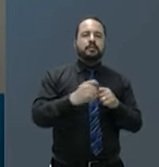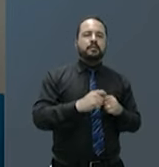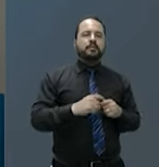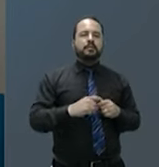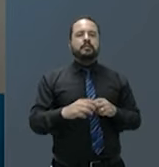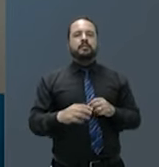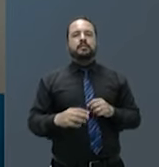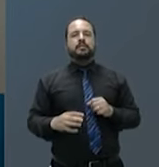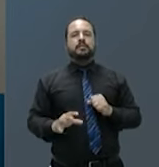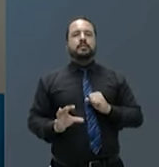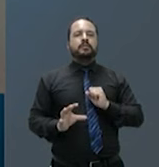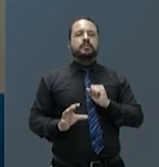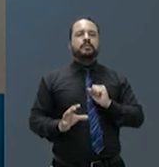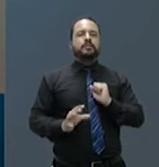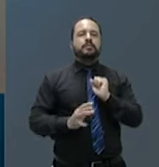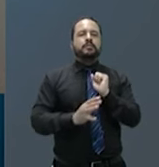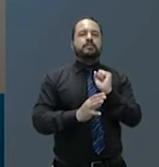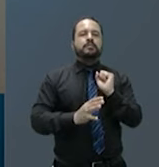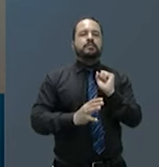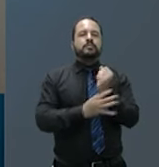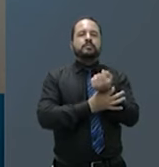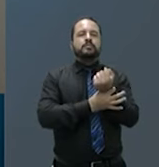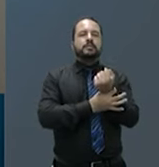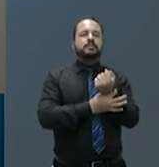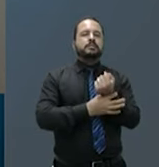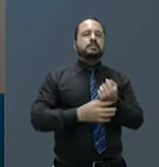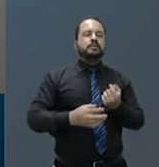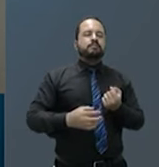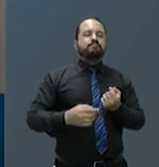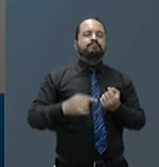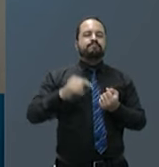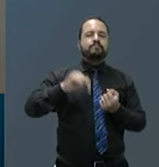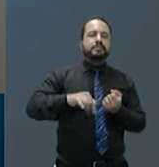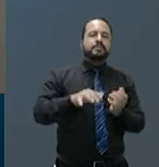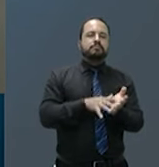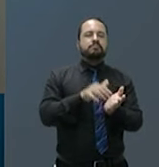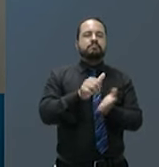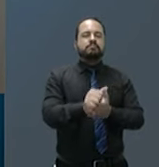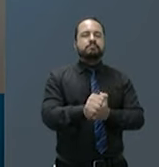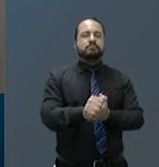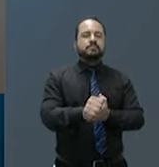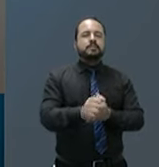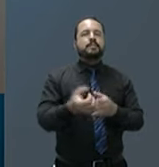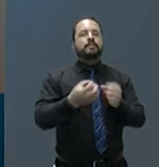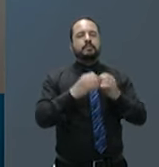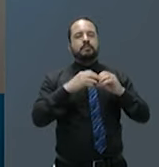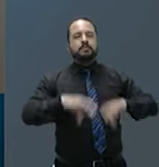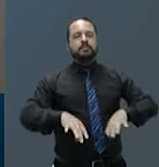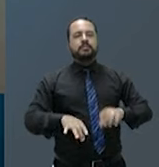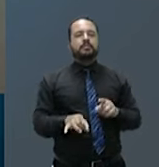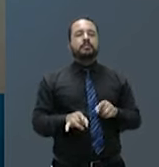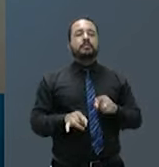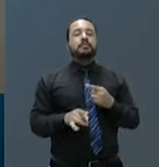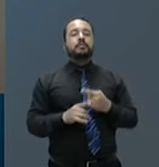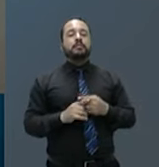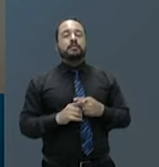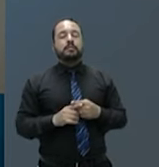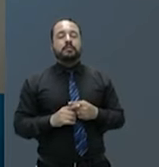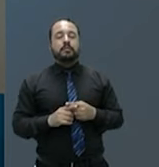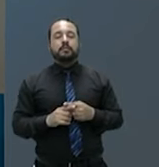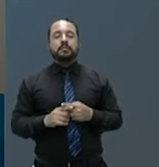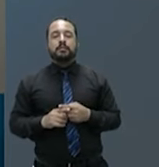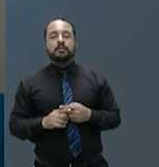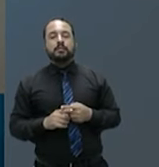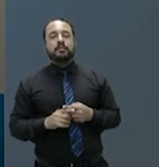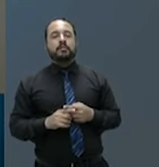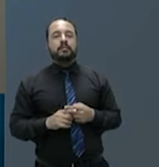atinge a função pedagógica da referida multa. Portanto, o tema 1201 traz a reflexão não só dos limites de eventuais